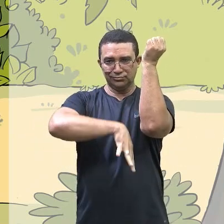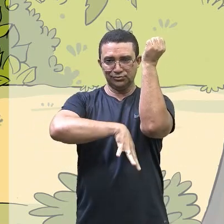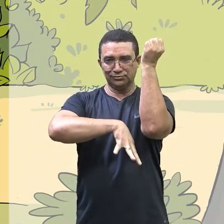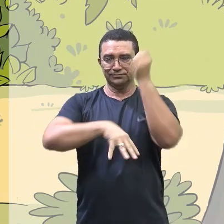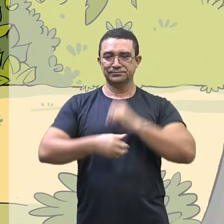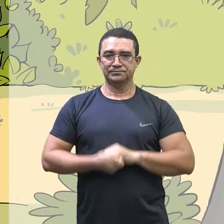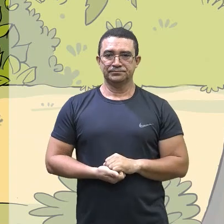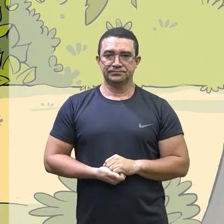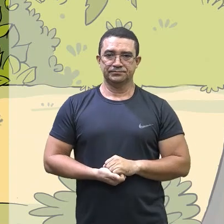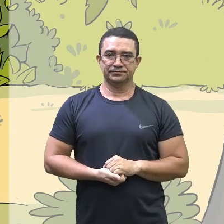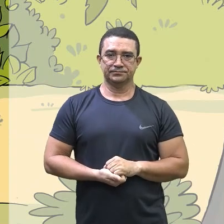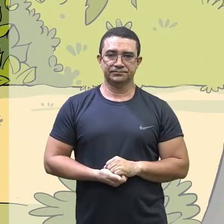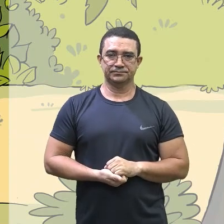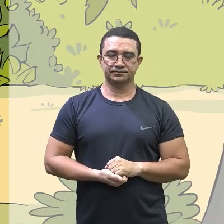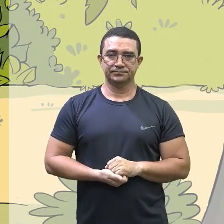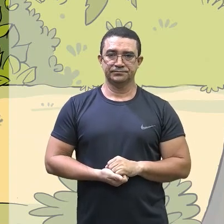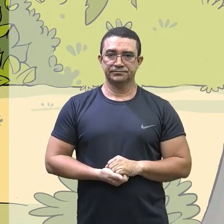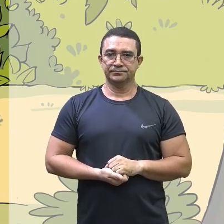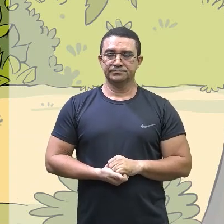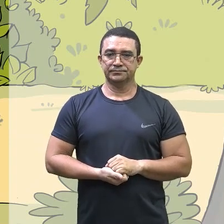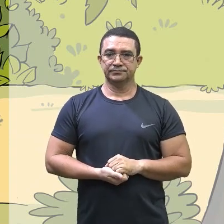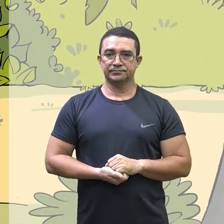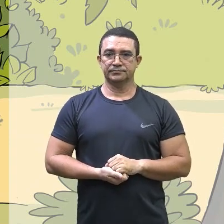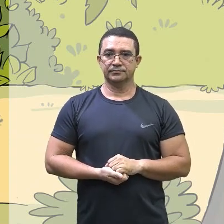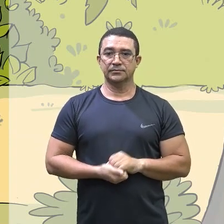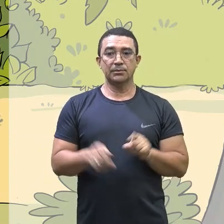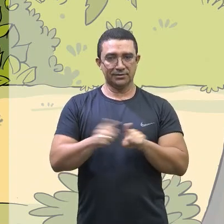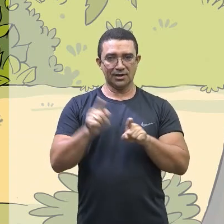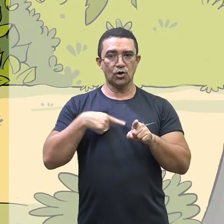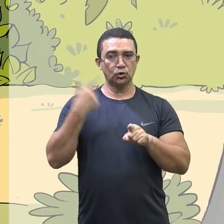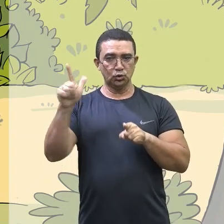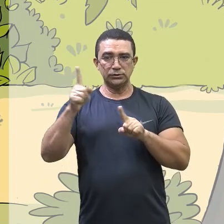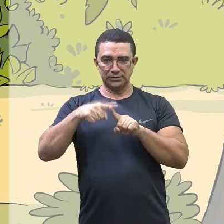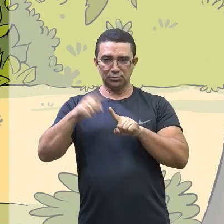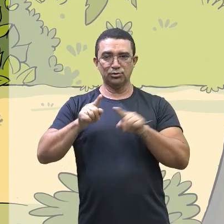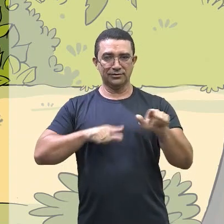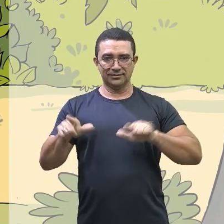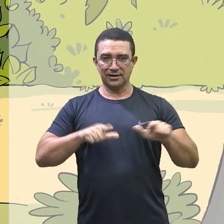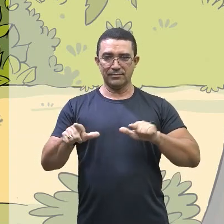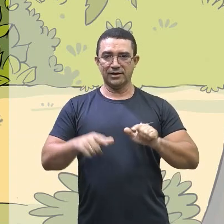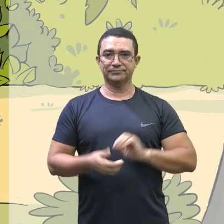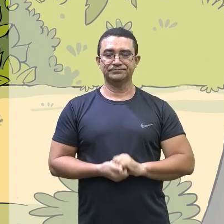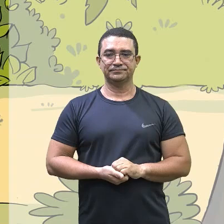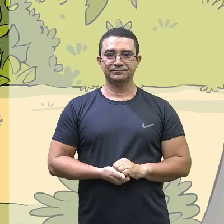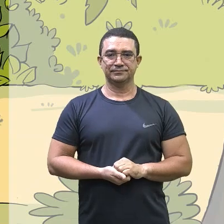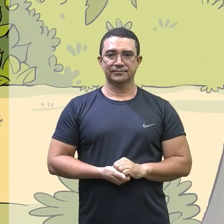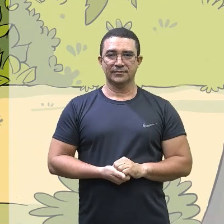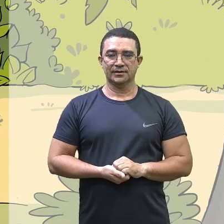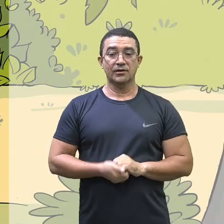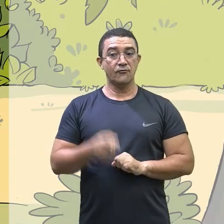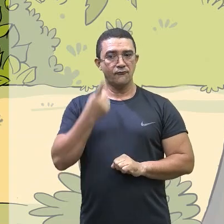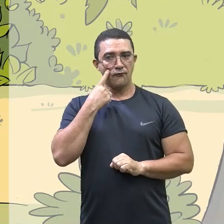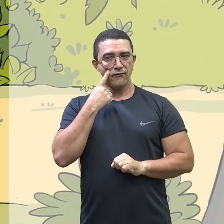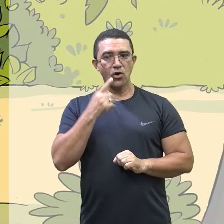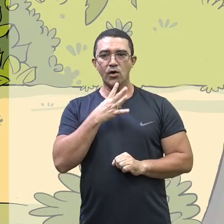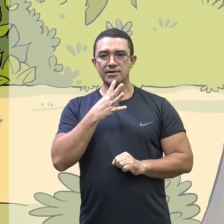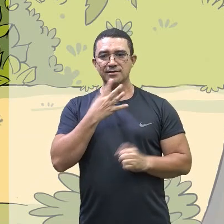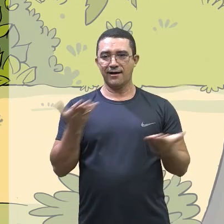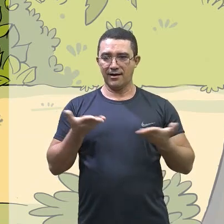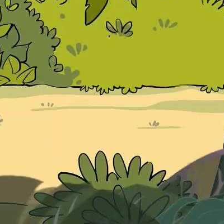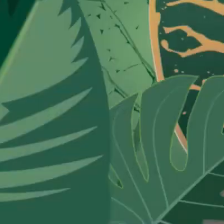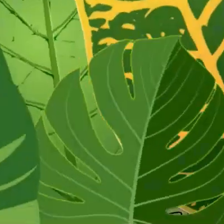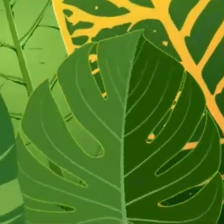nesse contexto aí de extrativismo, ciclo da borracha, tem outras figuras importantes. Vejam que vocês vão ver agora aqui com a